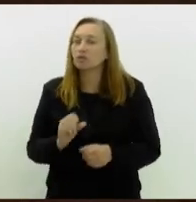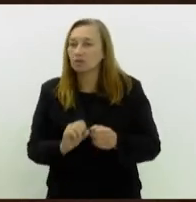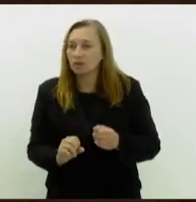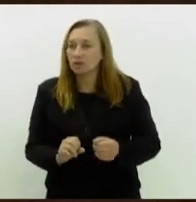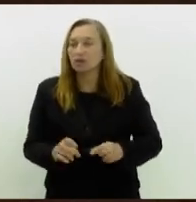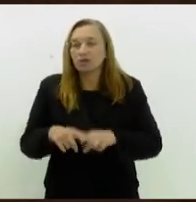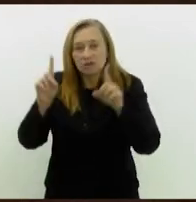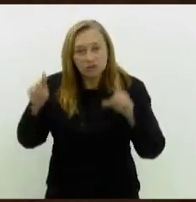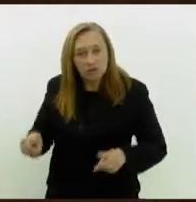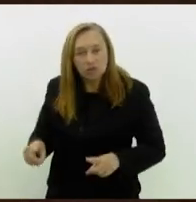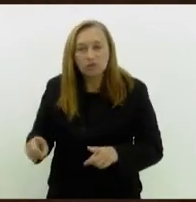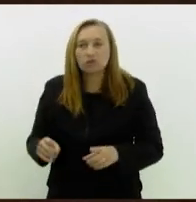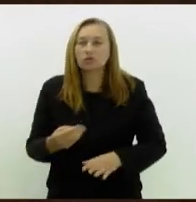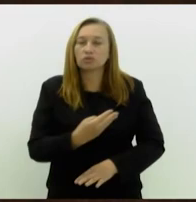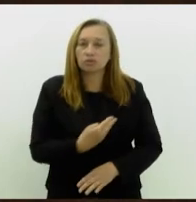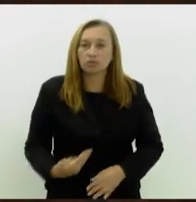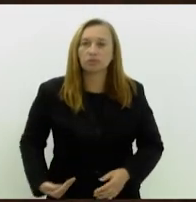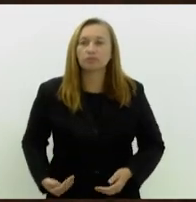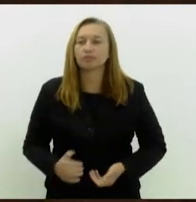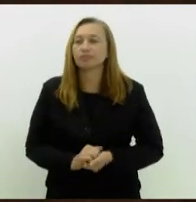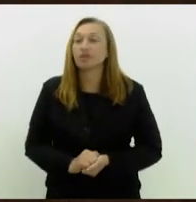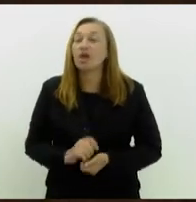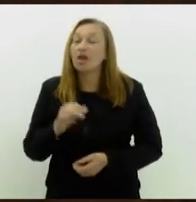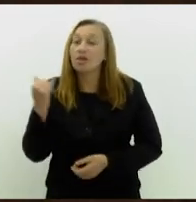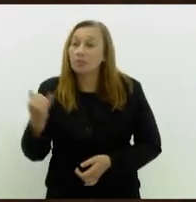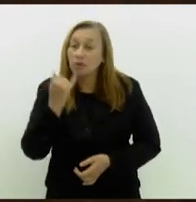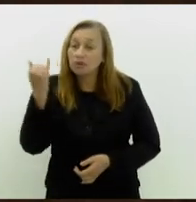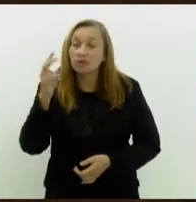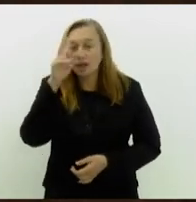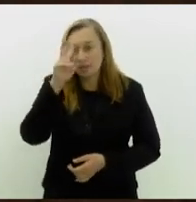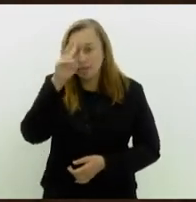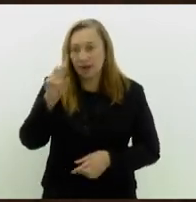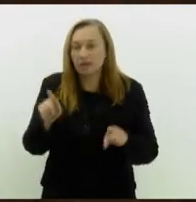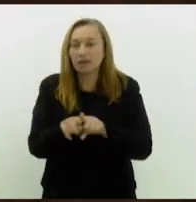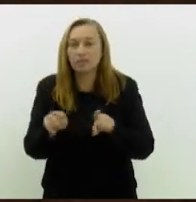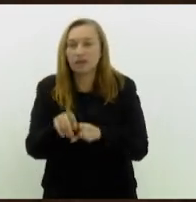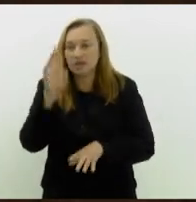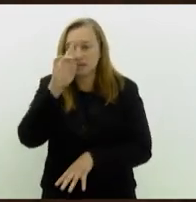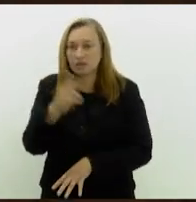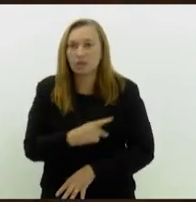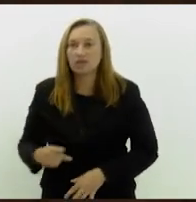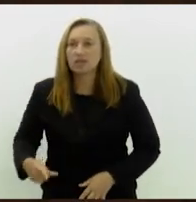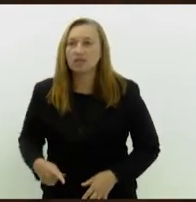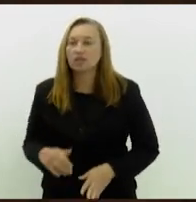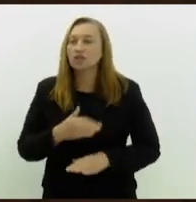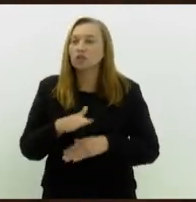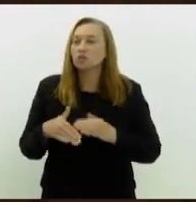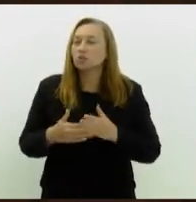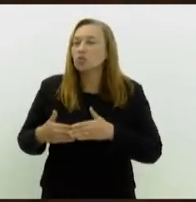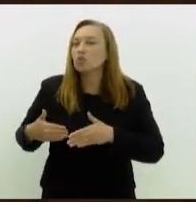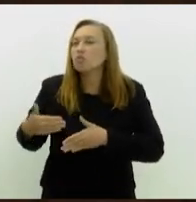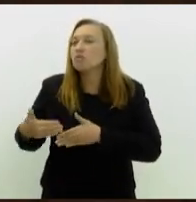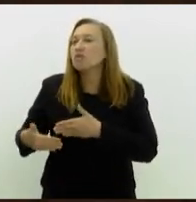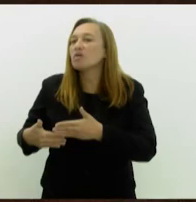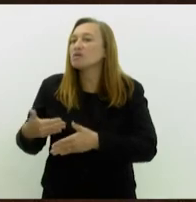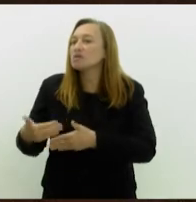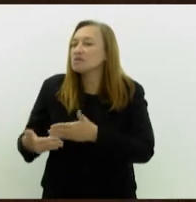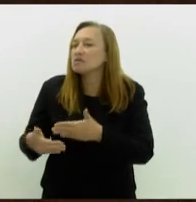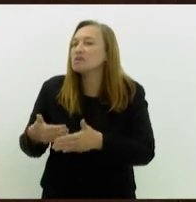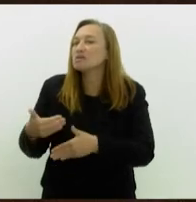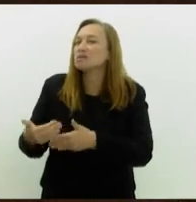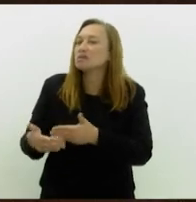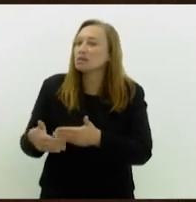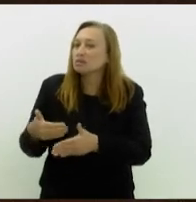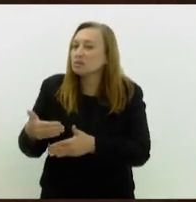os servidores e com as servidoras públicas é importante a gente lembrar também senhora presidenta que todo o processo seja